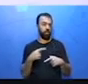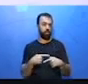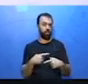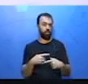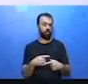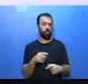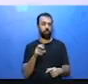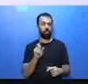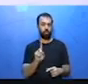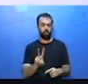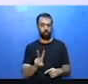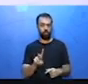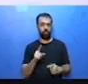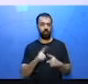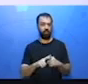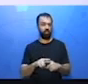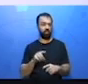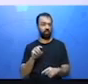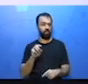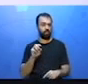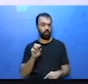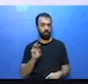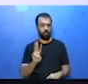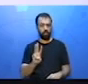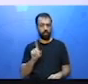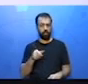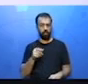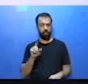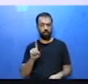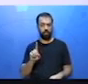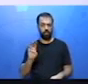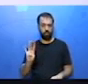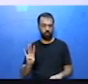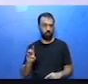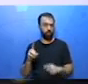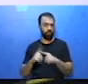Eu vou fazer aqui 2 vezes 3,14.